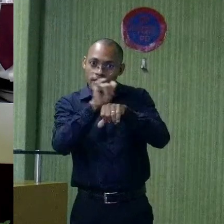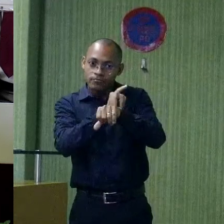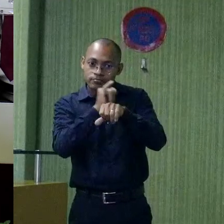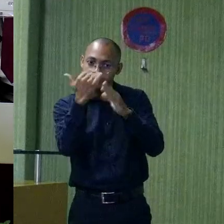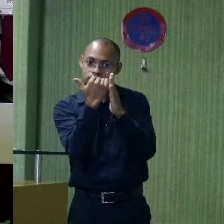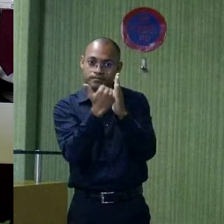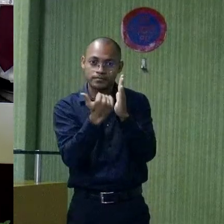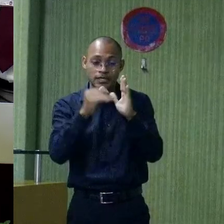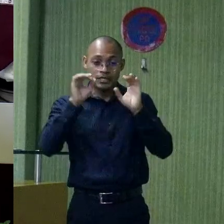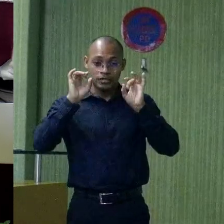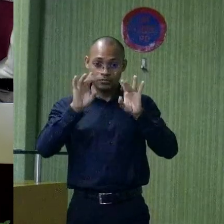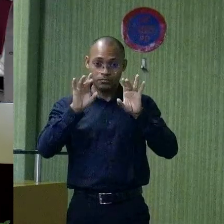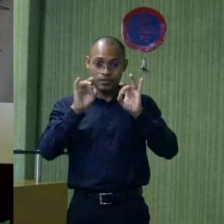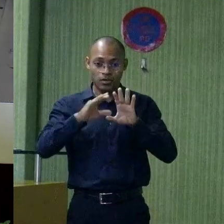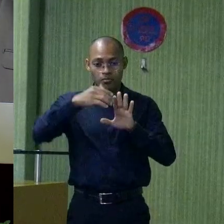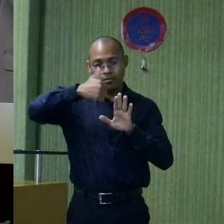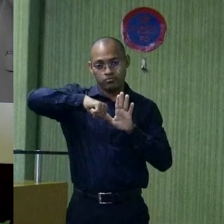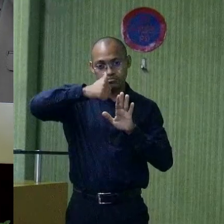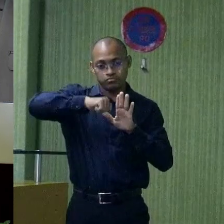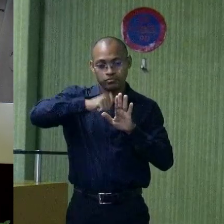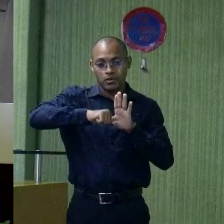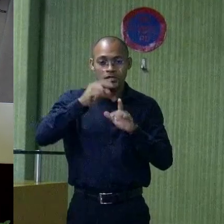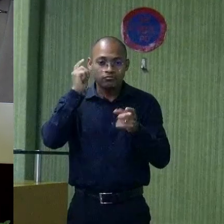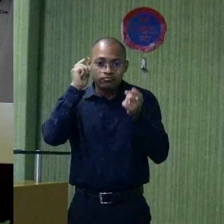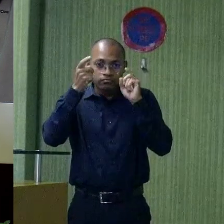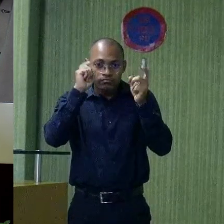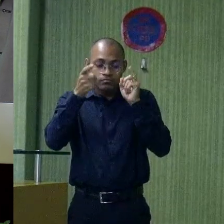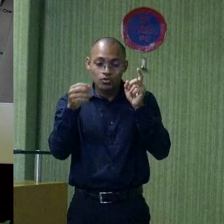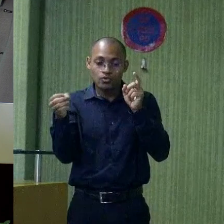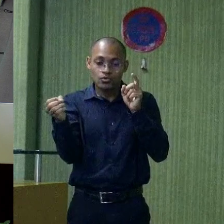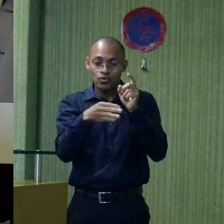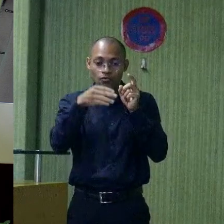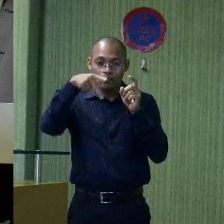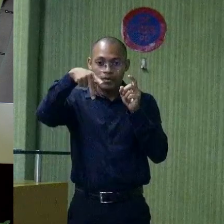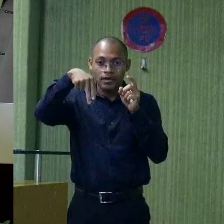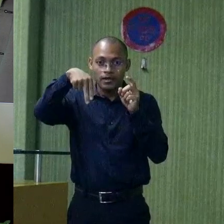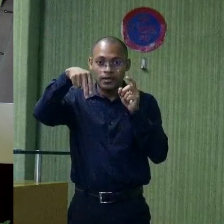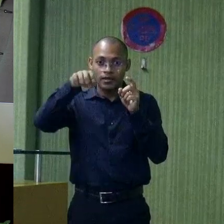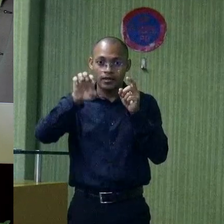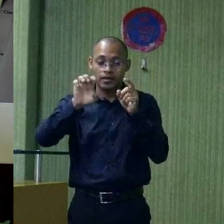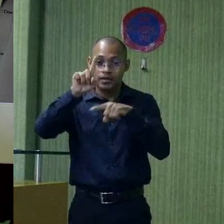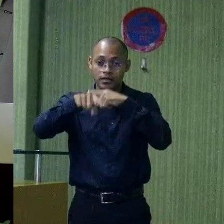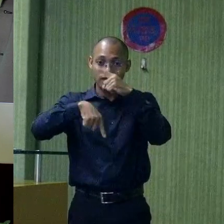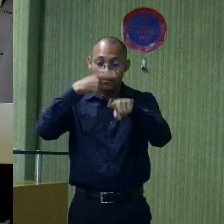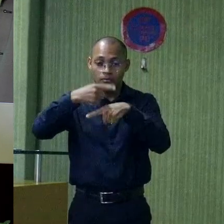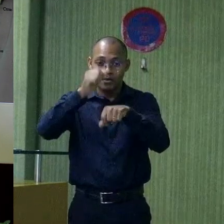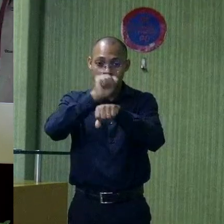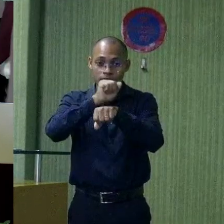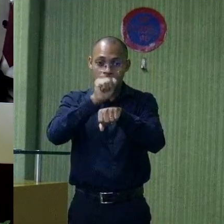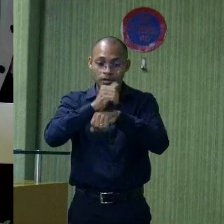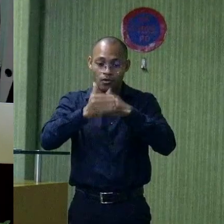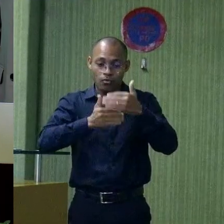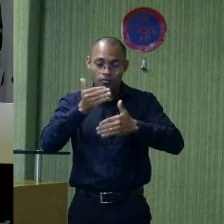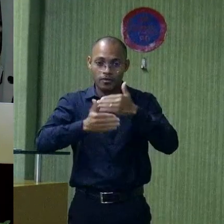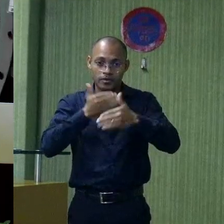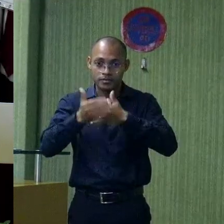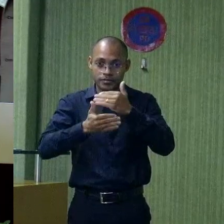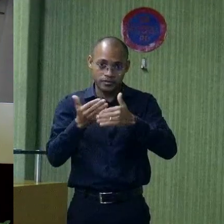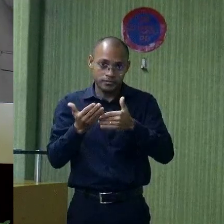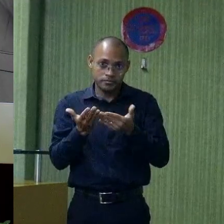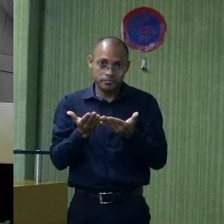analisar e discutir o novo pne e tá aguardando e atualmente o processo né no sentido amplo